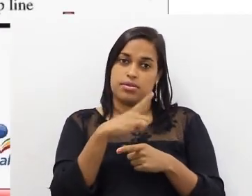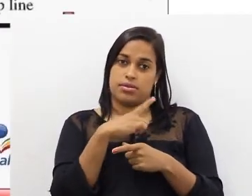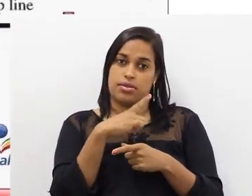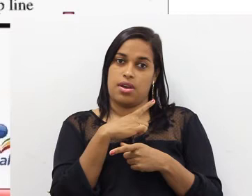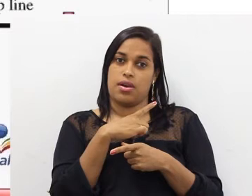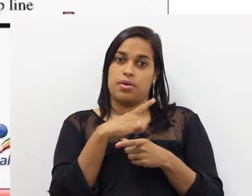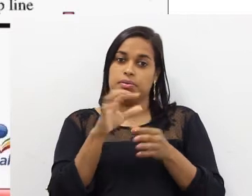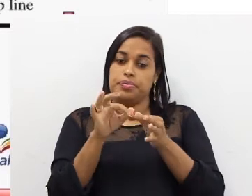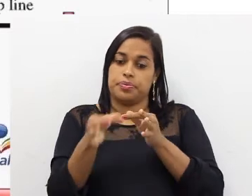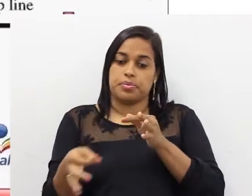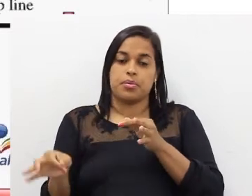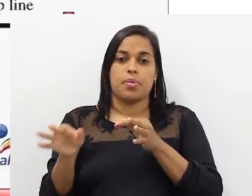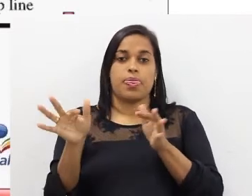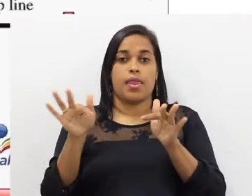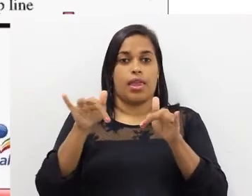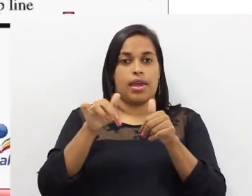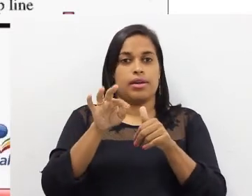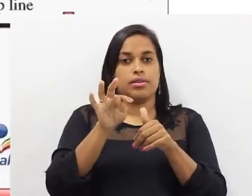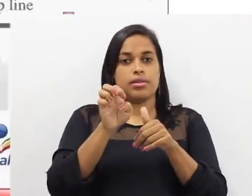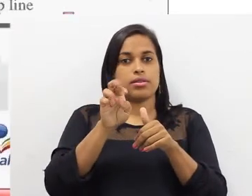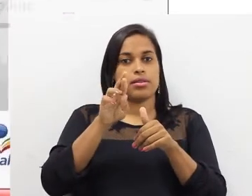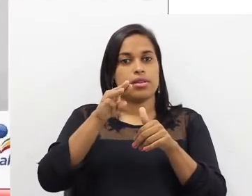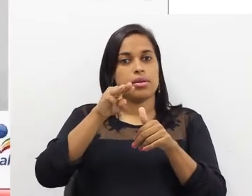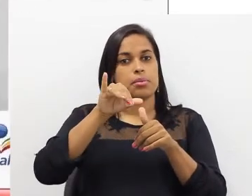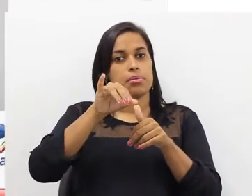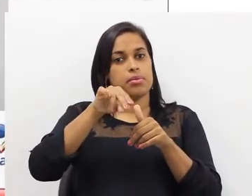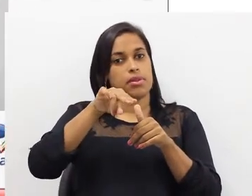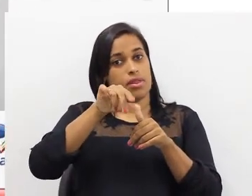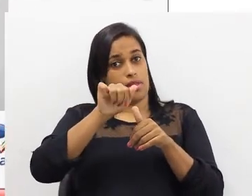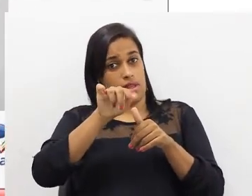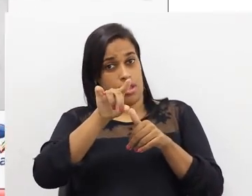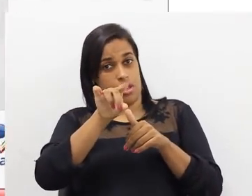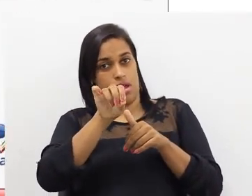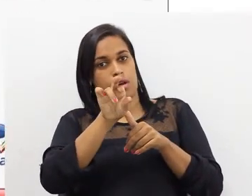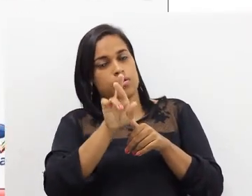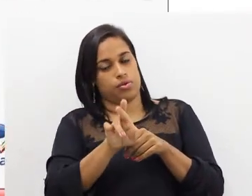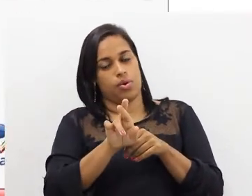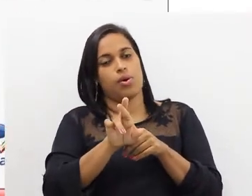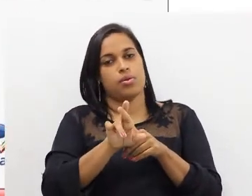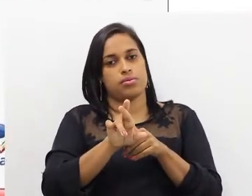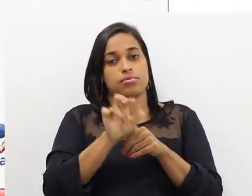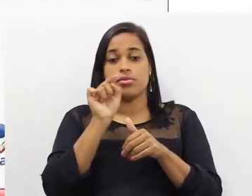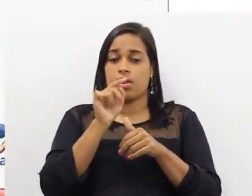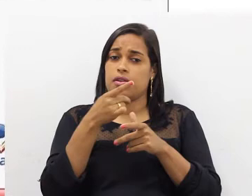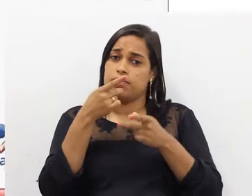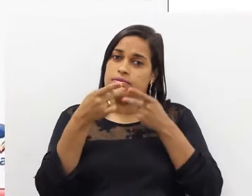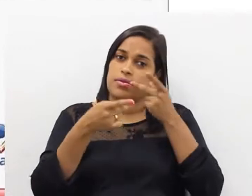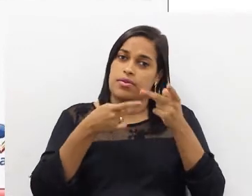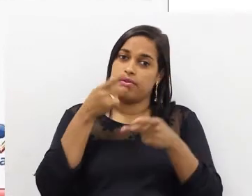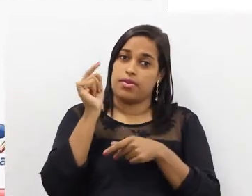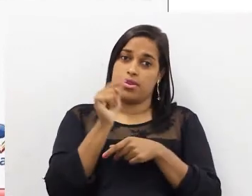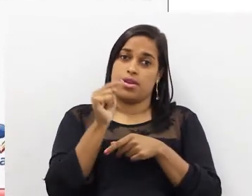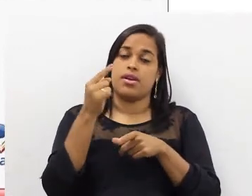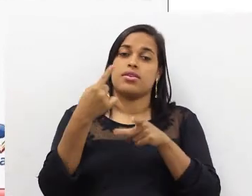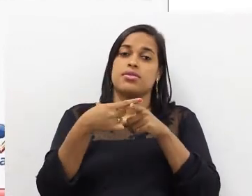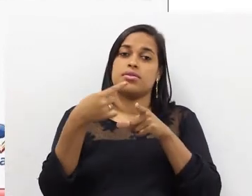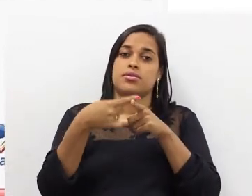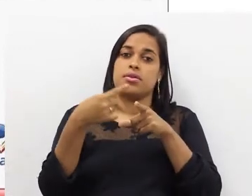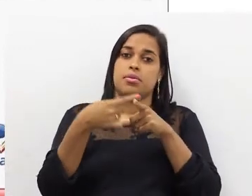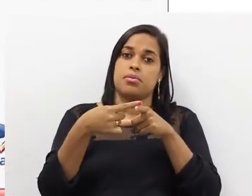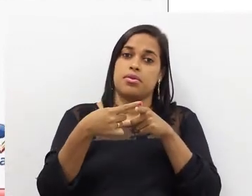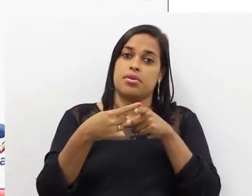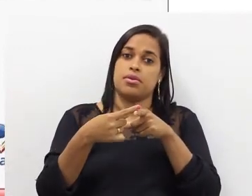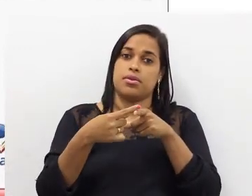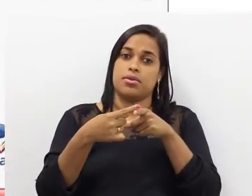o terminador, um de um lado e um do outro. O cabo que eu falei é justamente esse aí, o cabo coaxial.